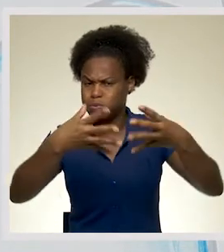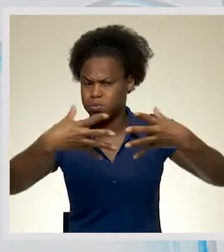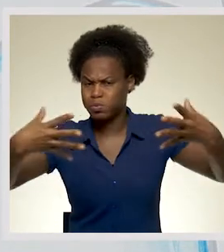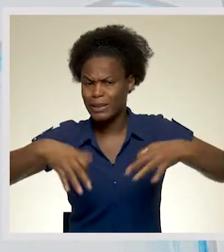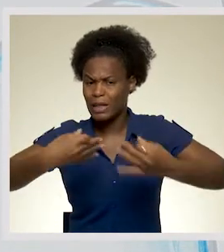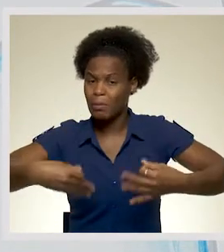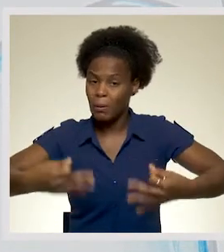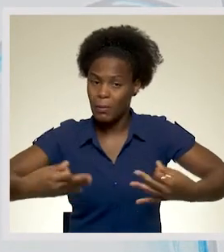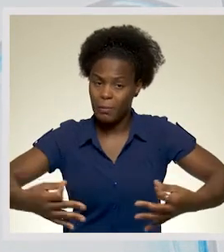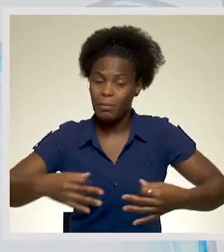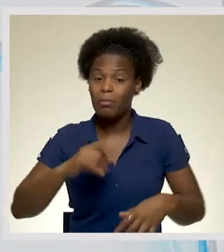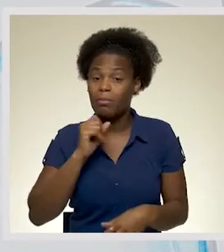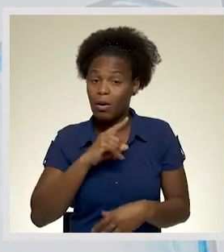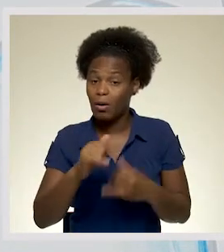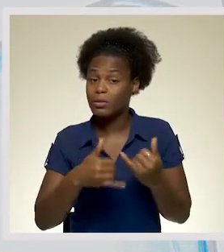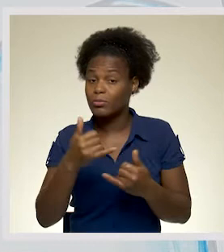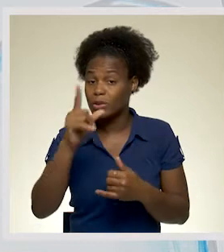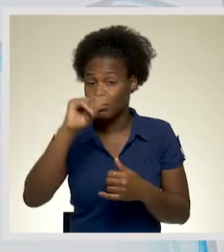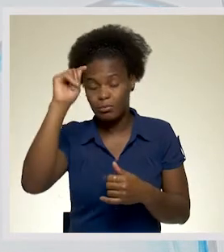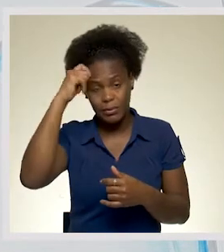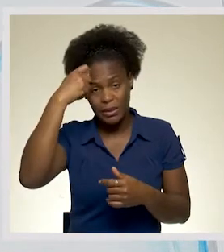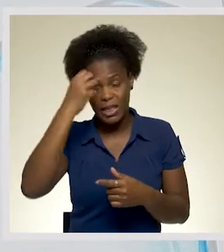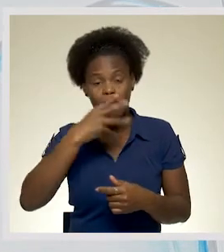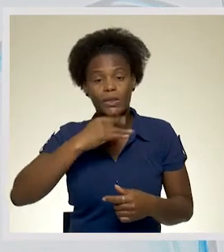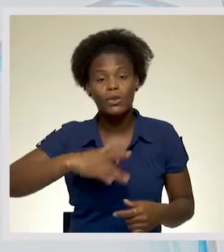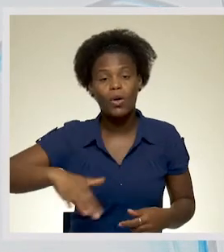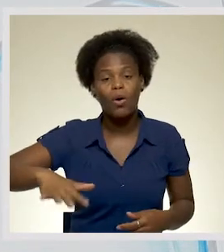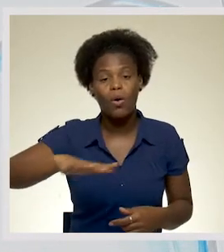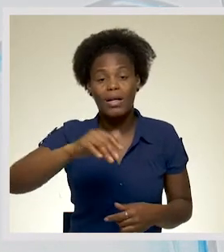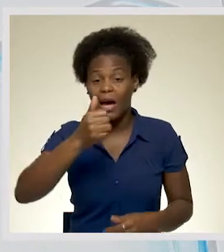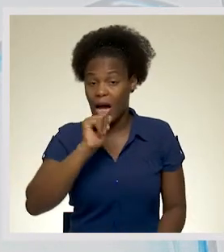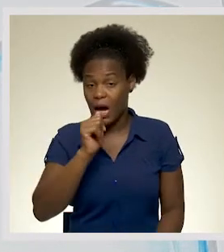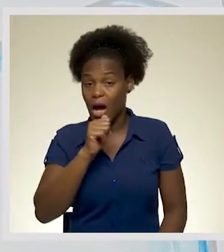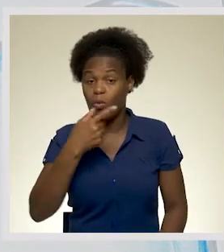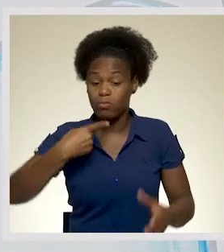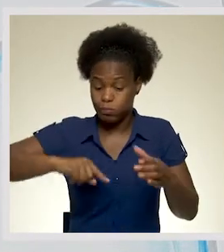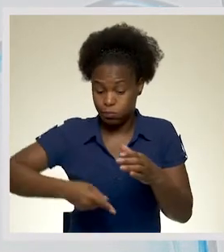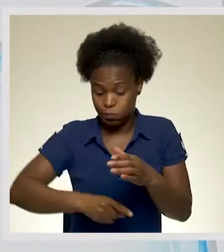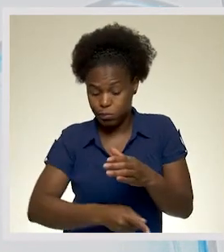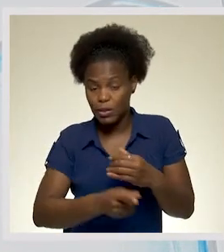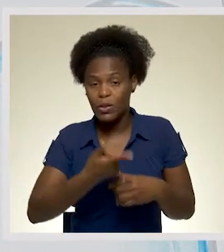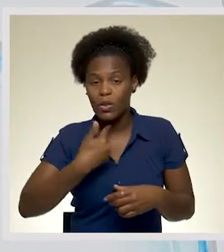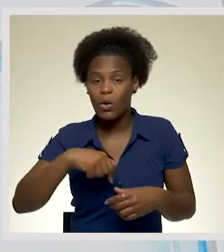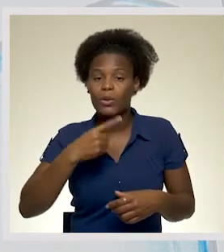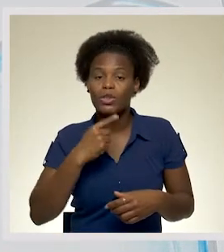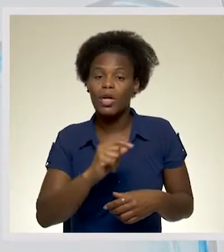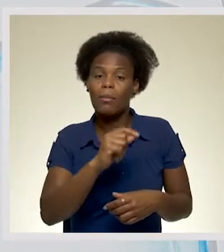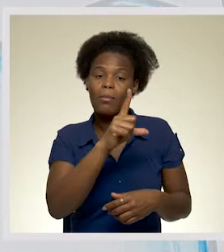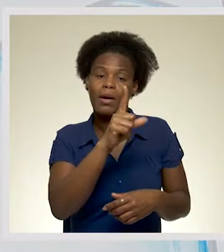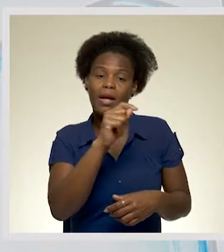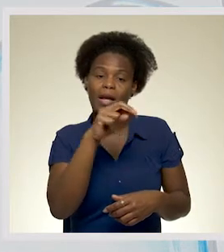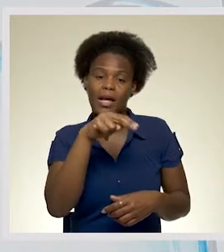excessiva, pode afetar o solo e as águas subterrâneas, que nós chamamos de